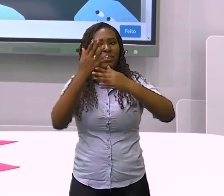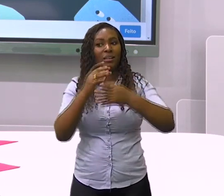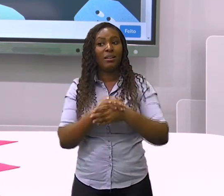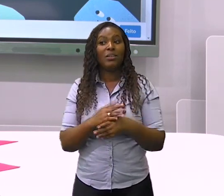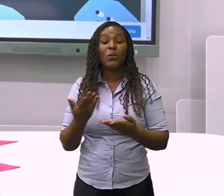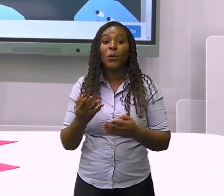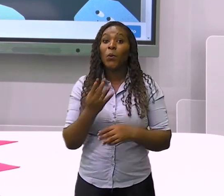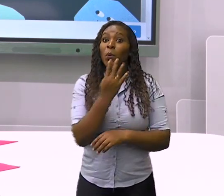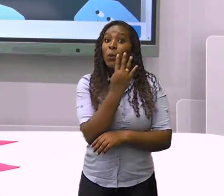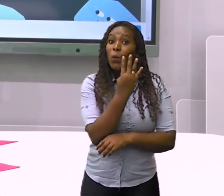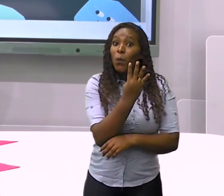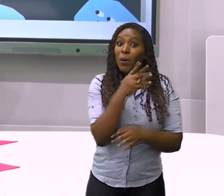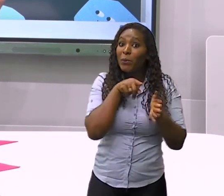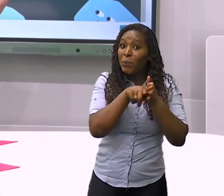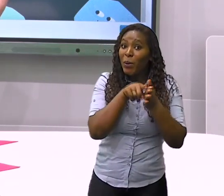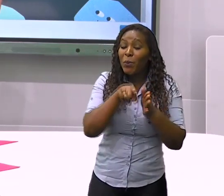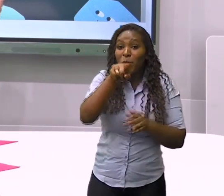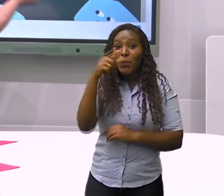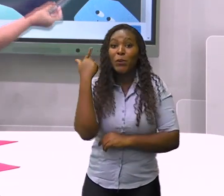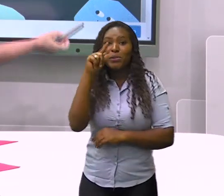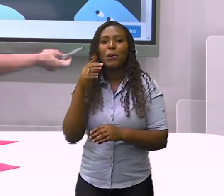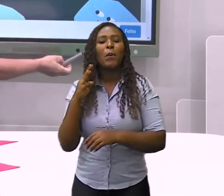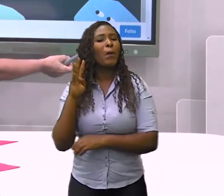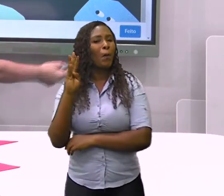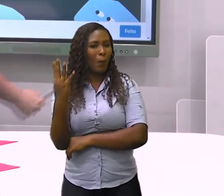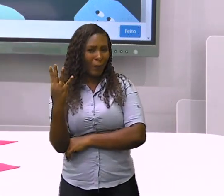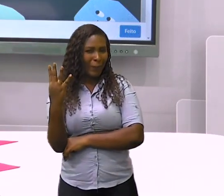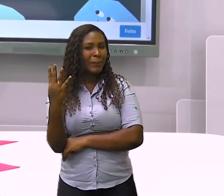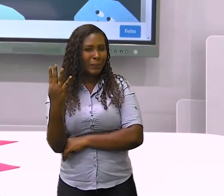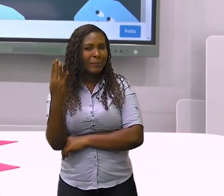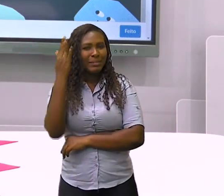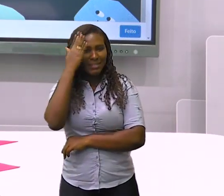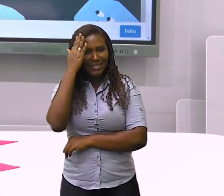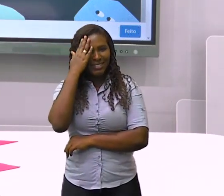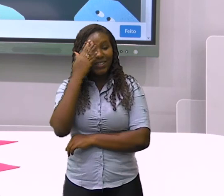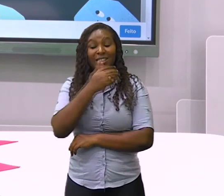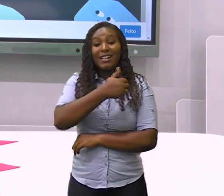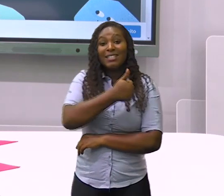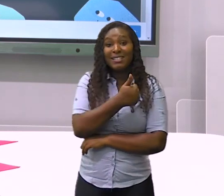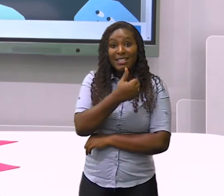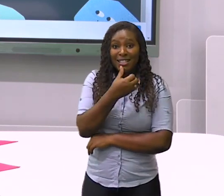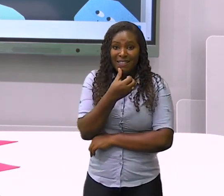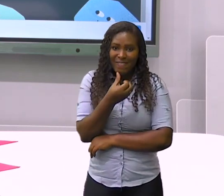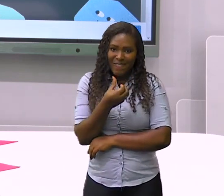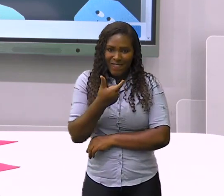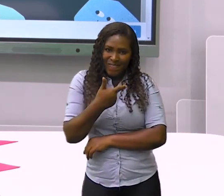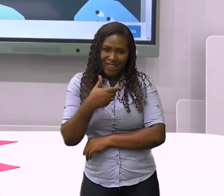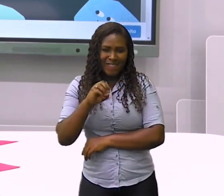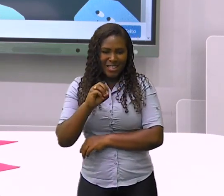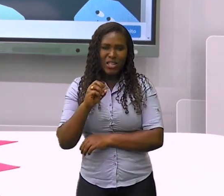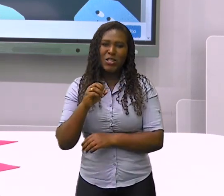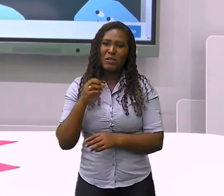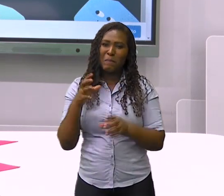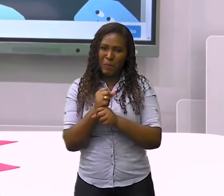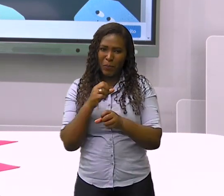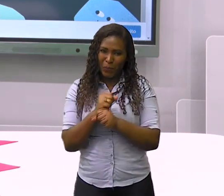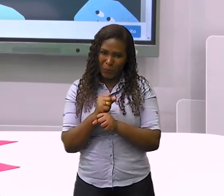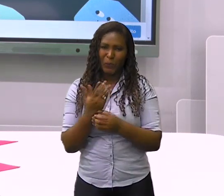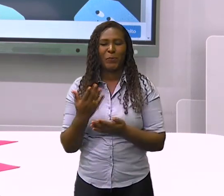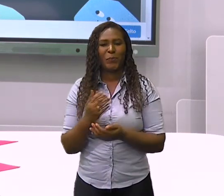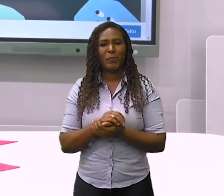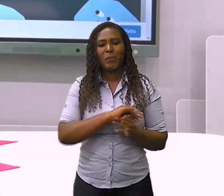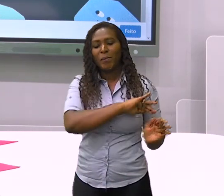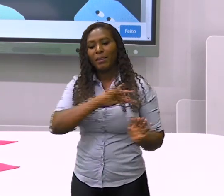acertamos 4. 120 pontos de energia acumulados. Eu espero que você tenha gostado. E